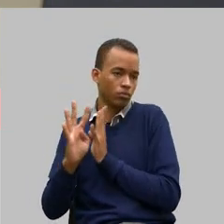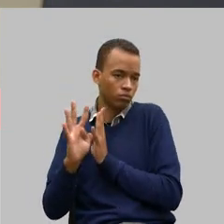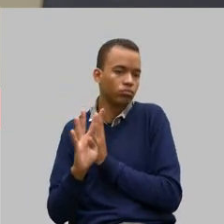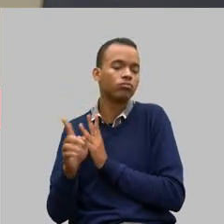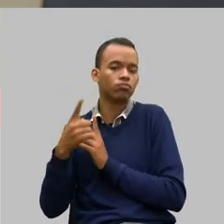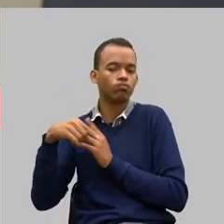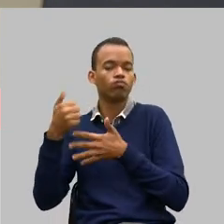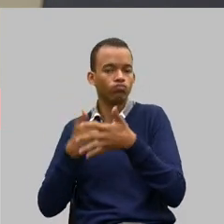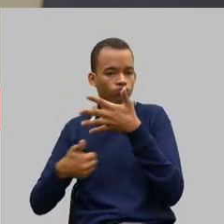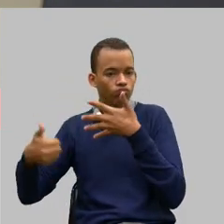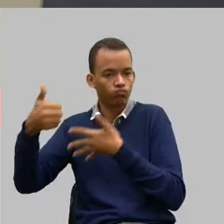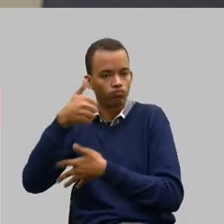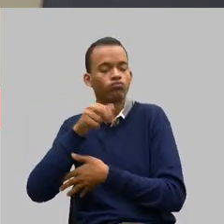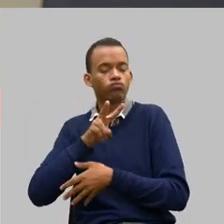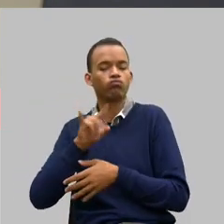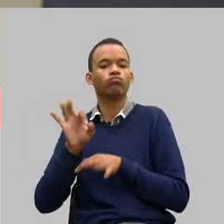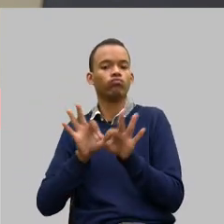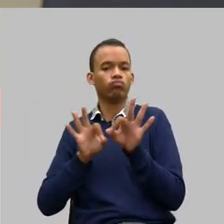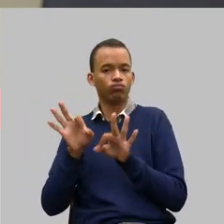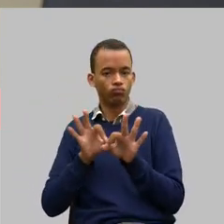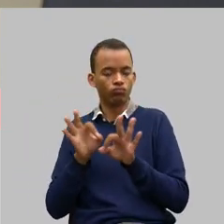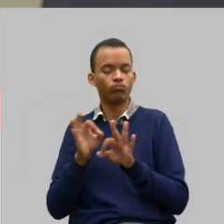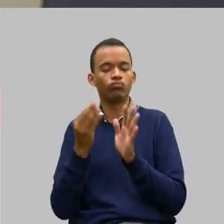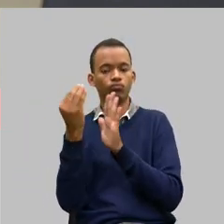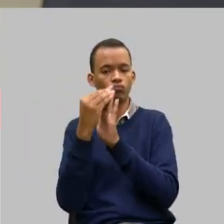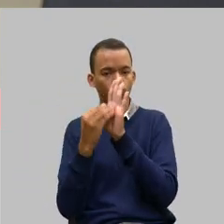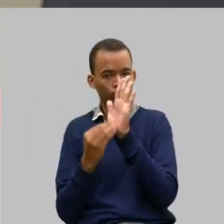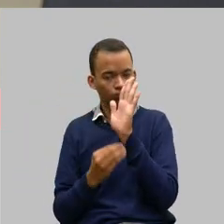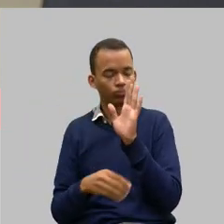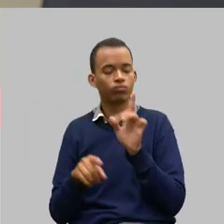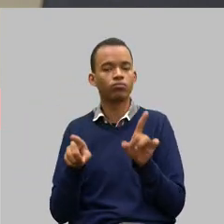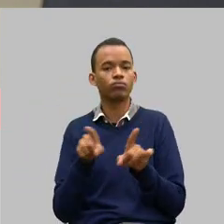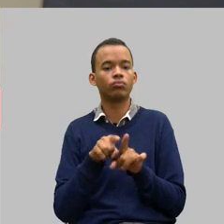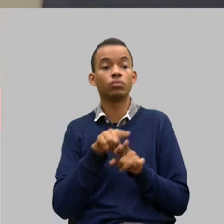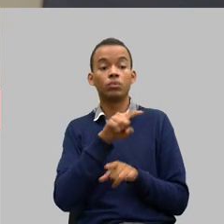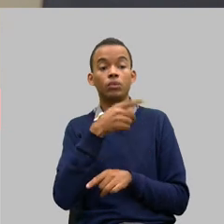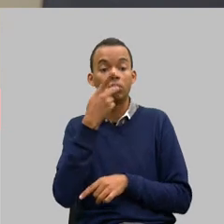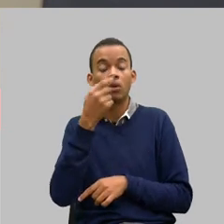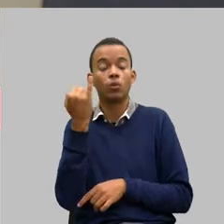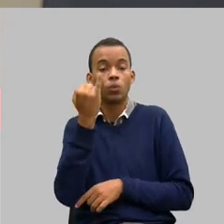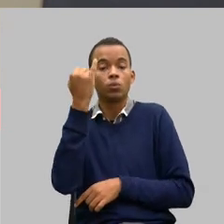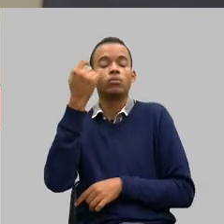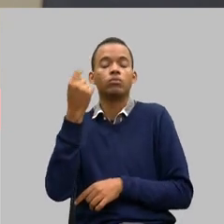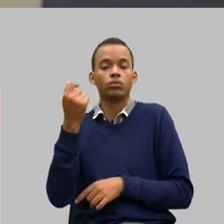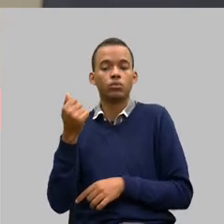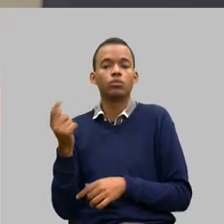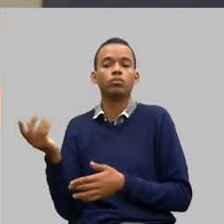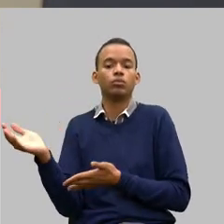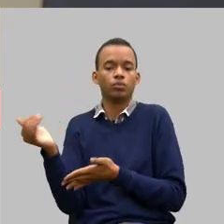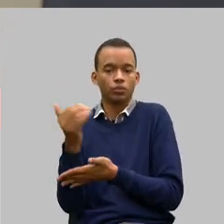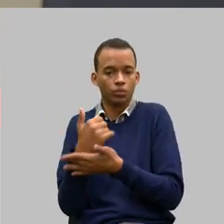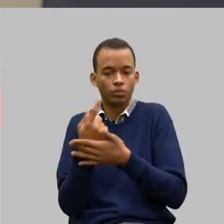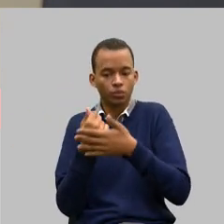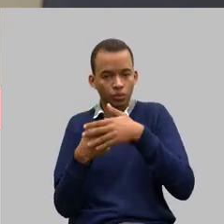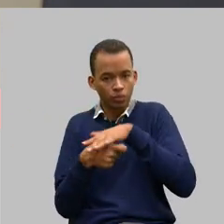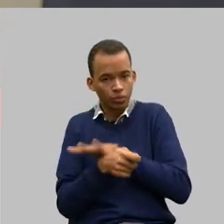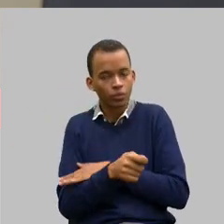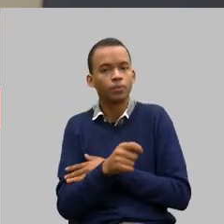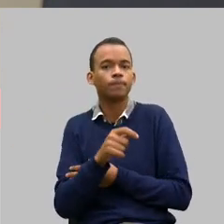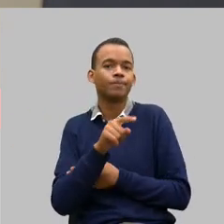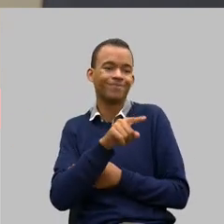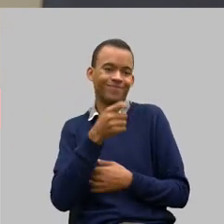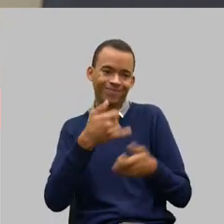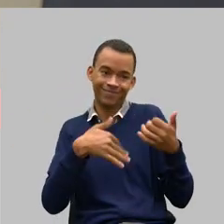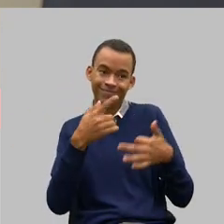priorização eh um ponto que você falou importante né de trazer mais recurso né Então vou aproveitar que Você levantou a